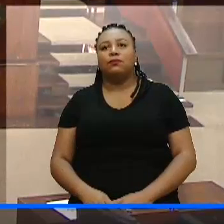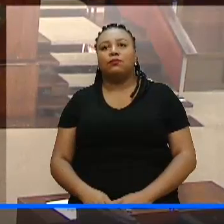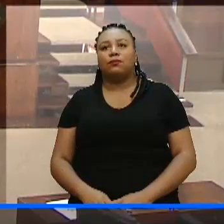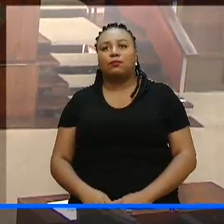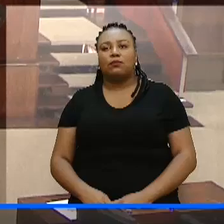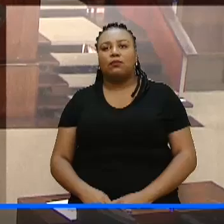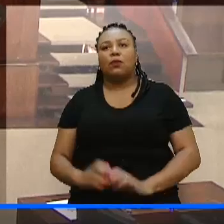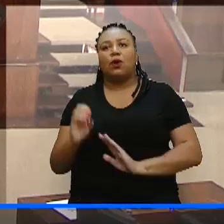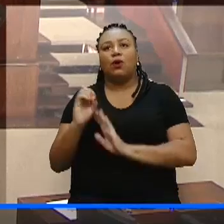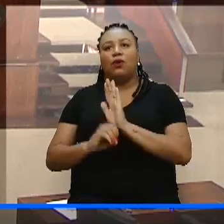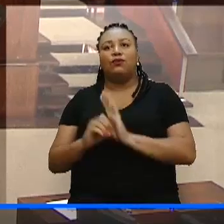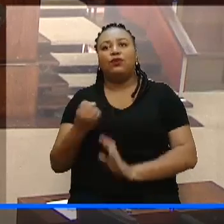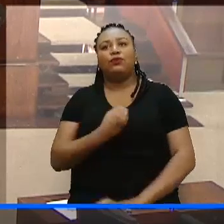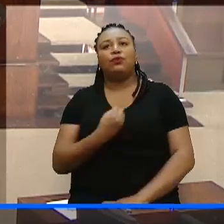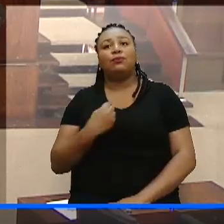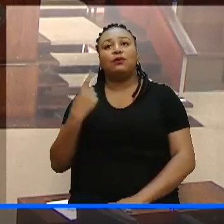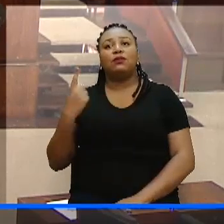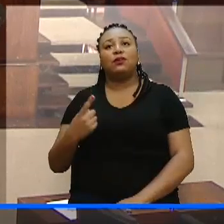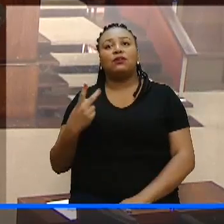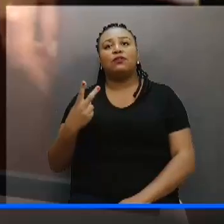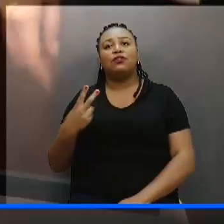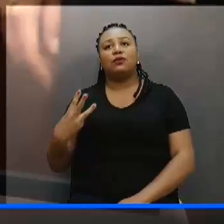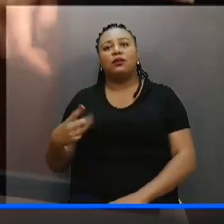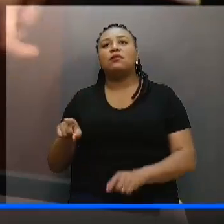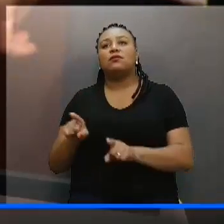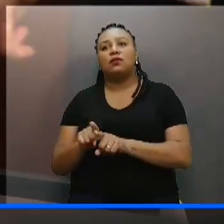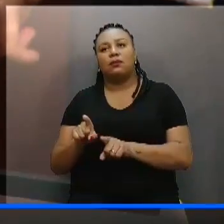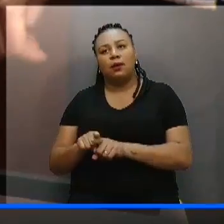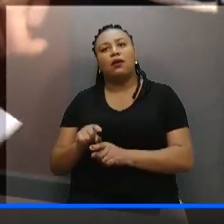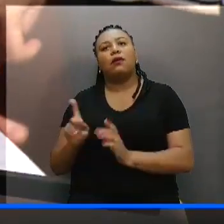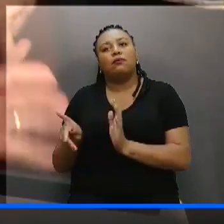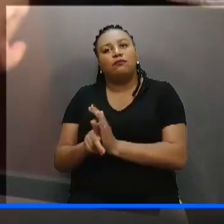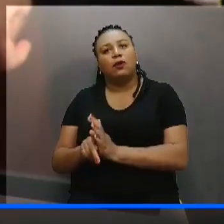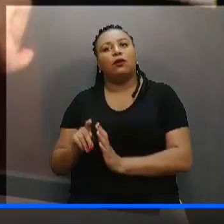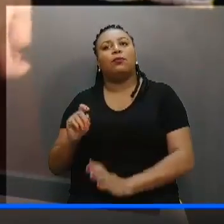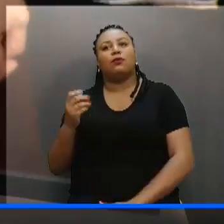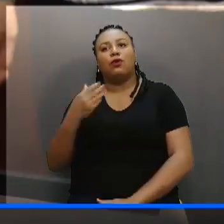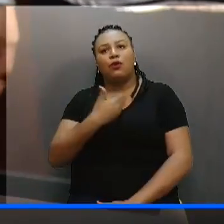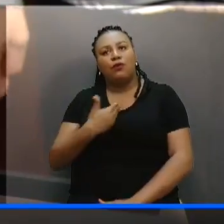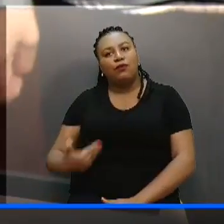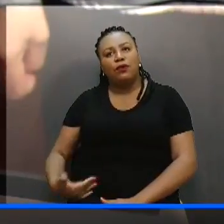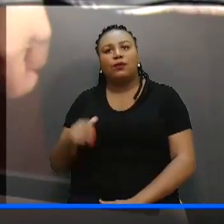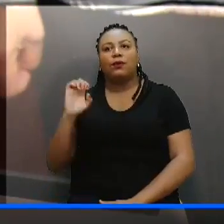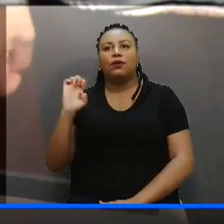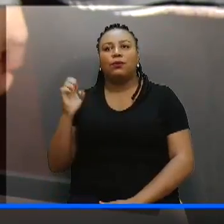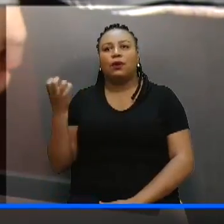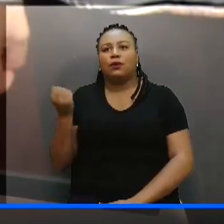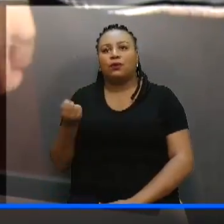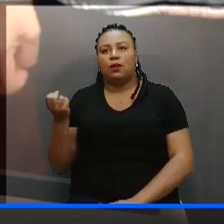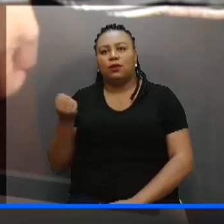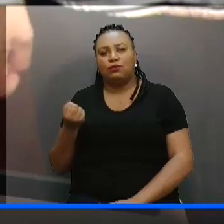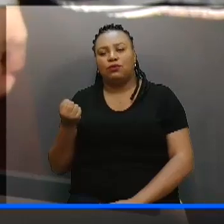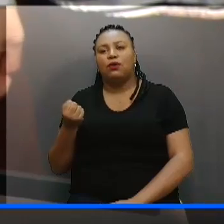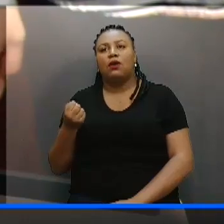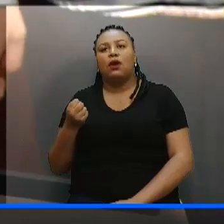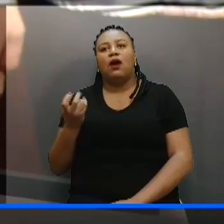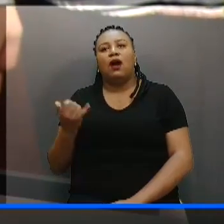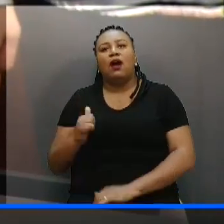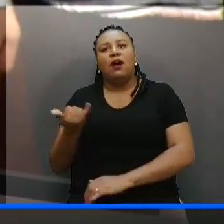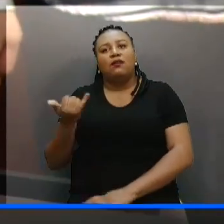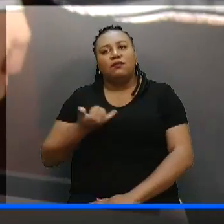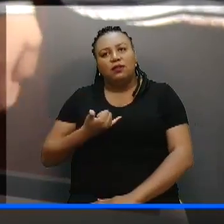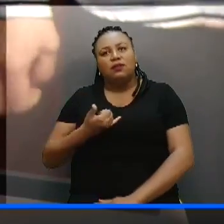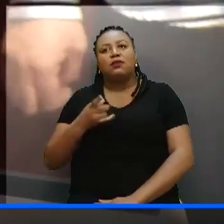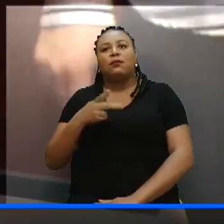ofício número 123 também do gabinete do governador do estado eduardo leite comunicando o